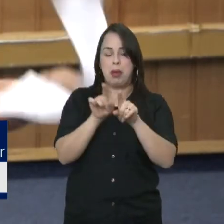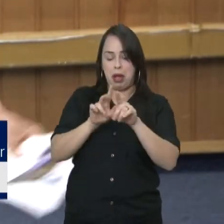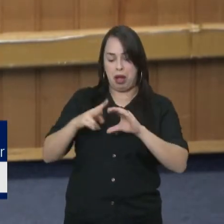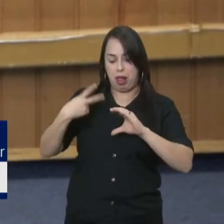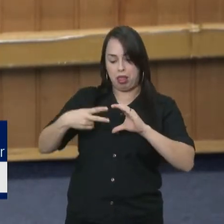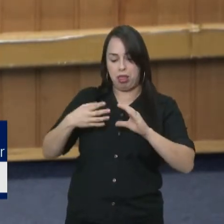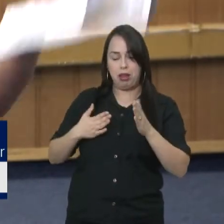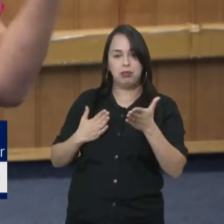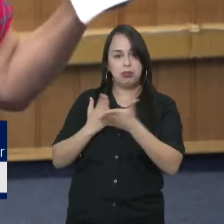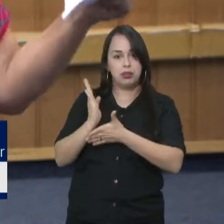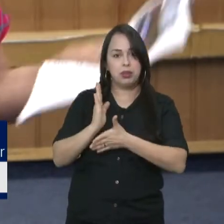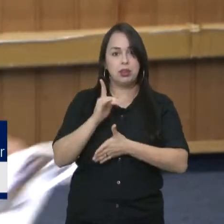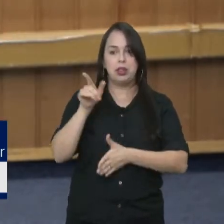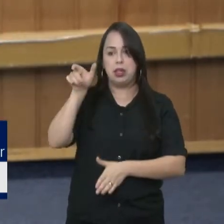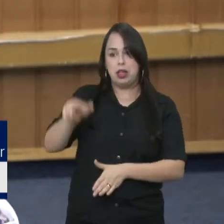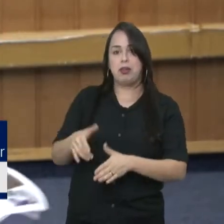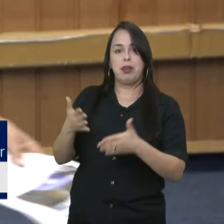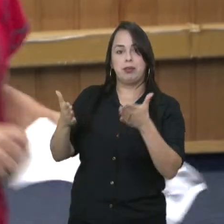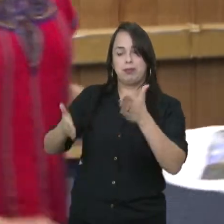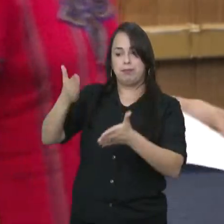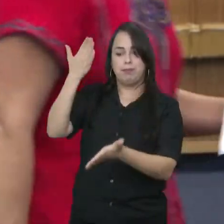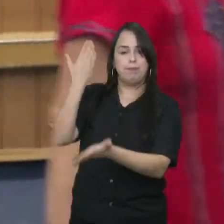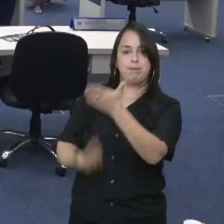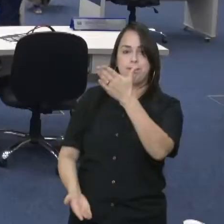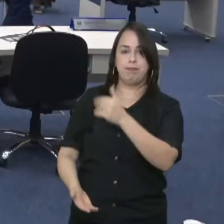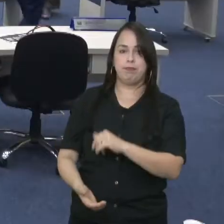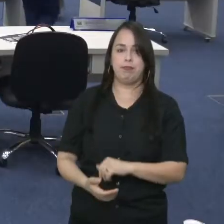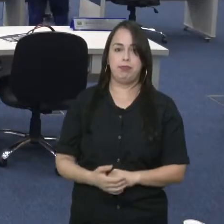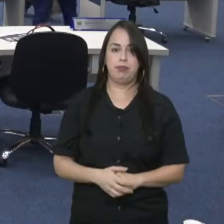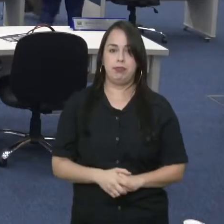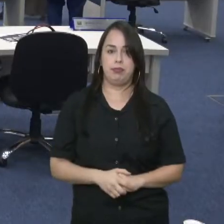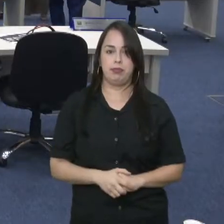e esperamos que ele perca o mandato.